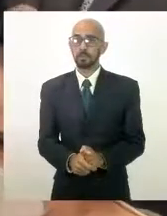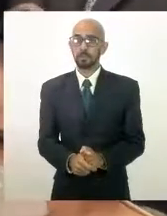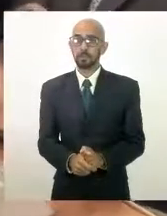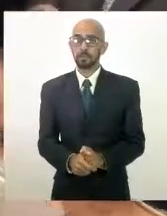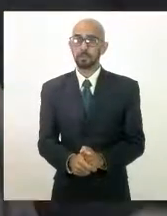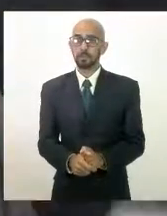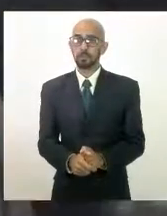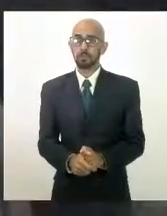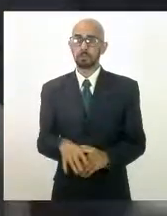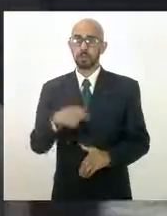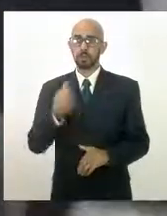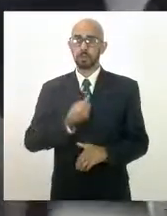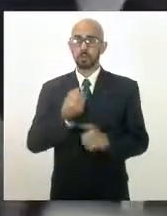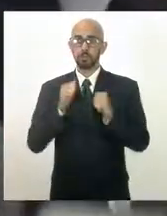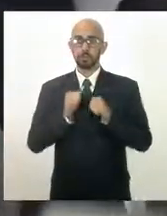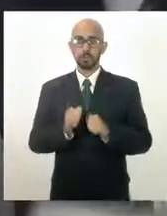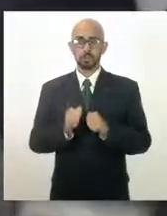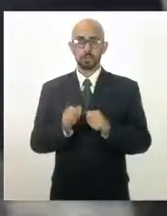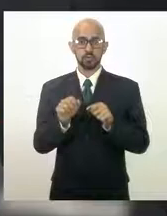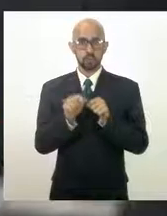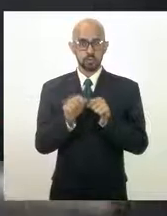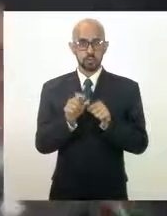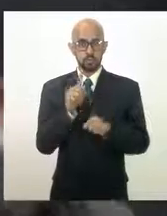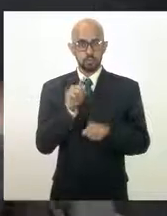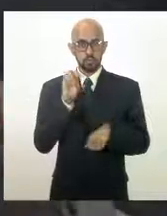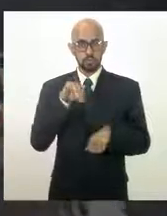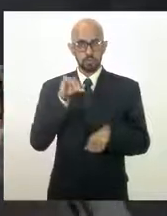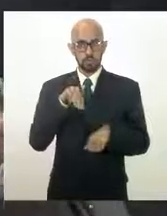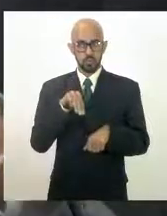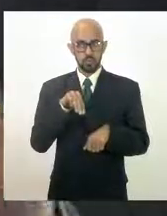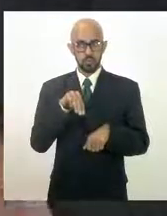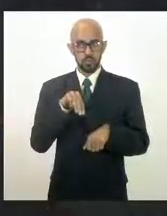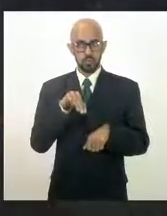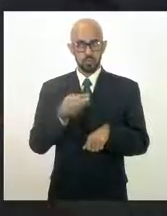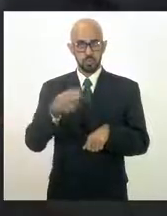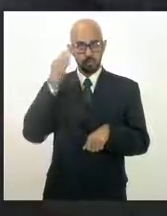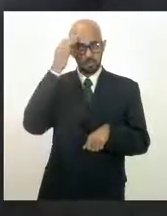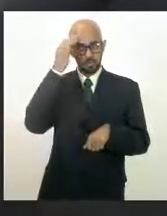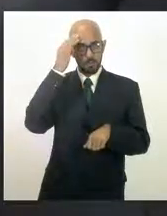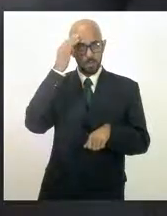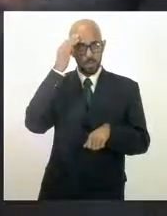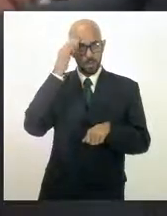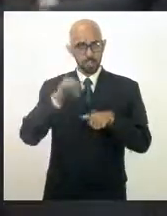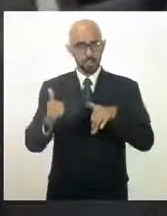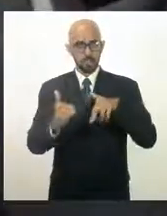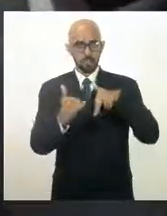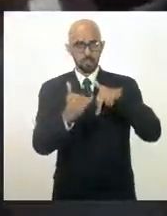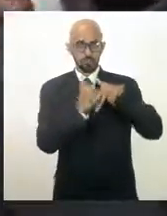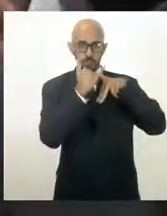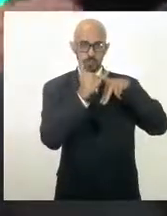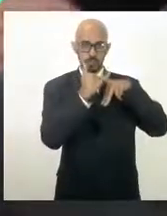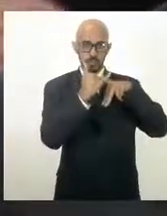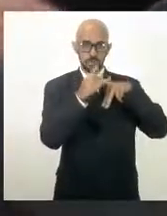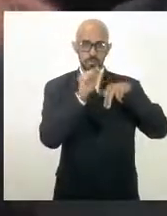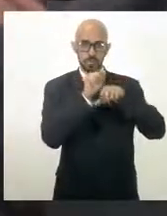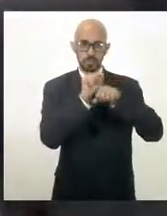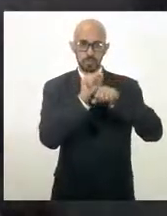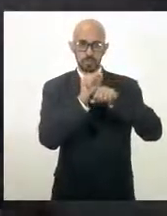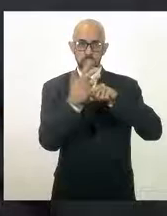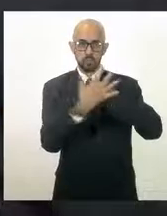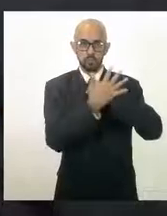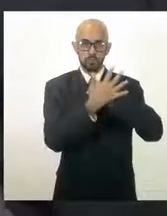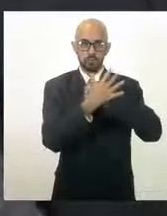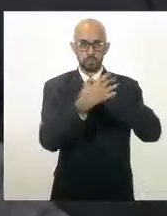para que a gente possa fazer um minuto de silêncio aqui em memória das vítimas da Covid, não só do Estado do Rio de Janeiro, mas de todo o Brasil.